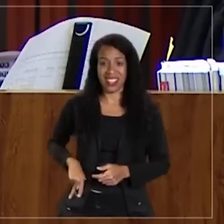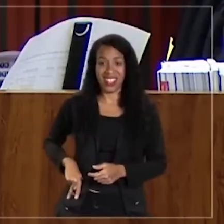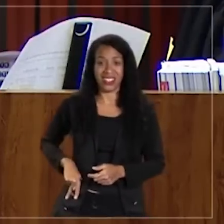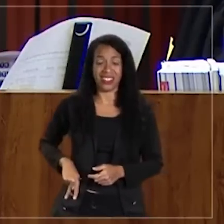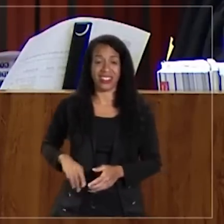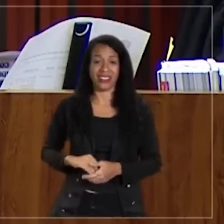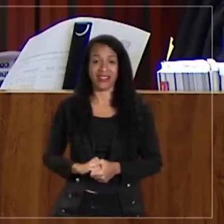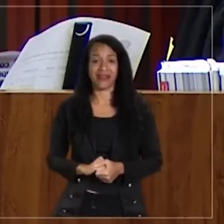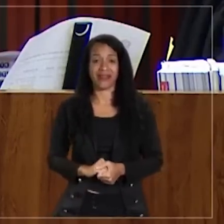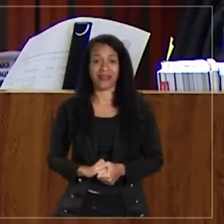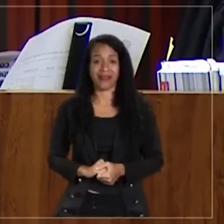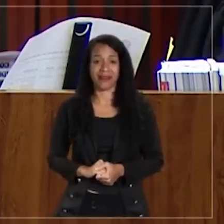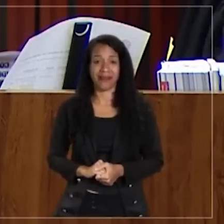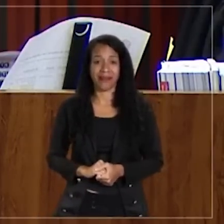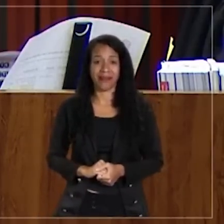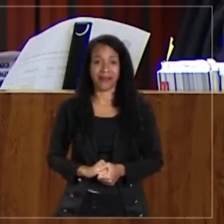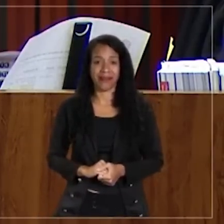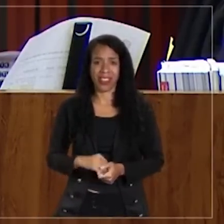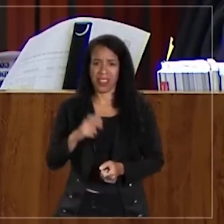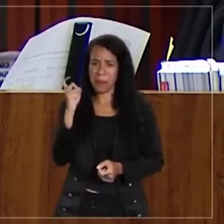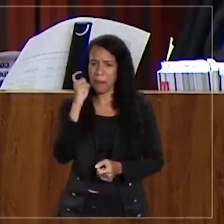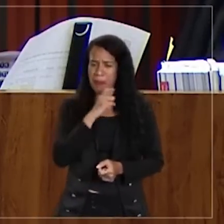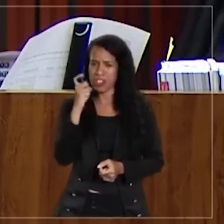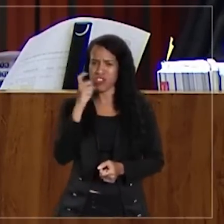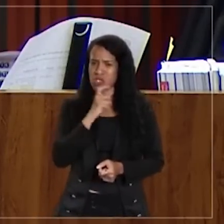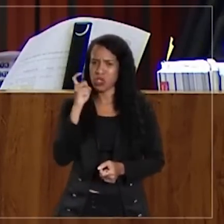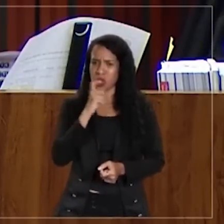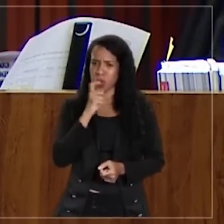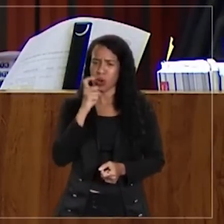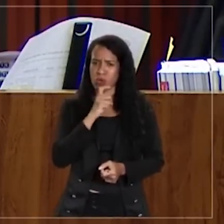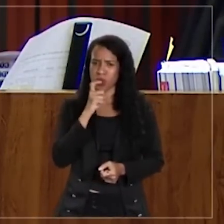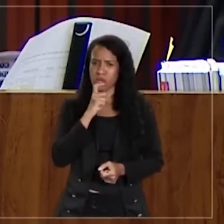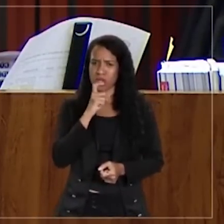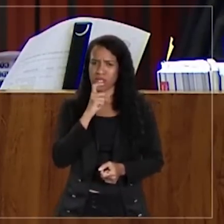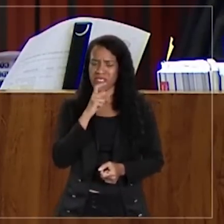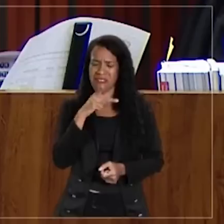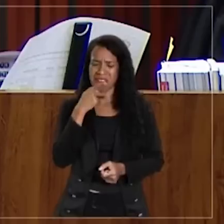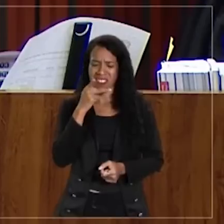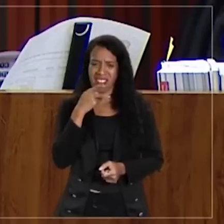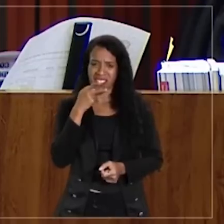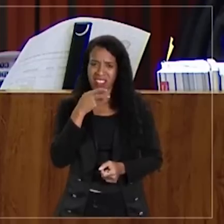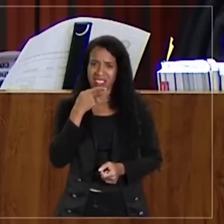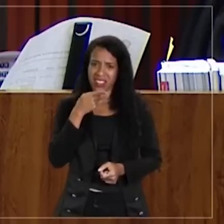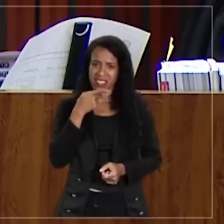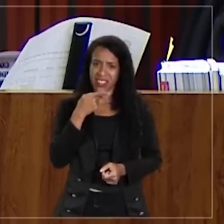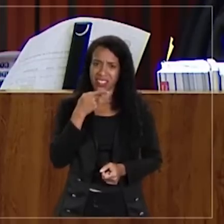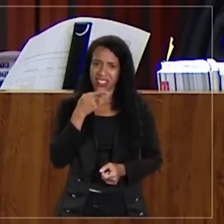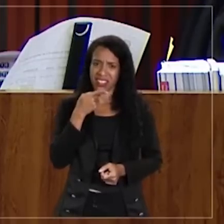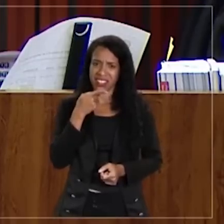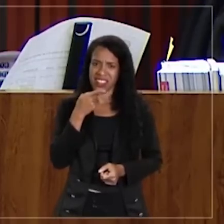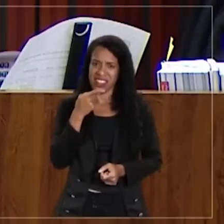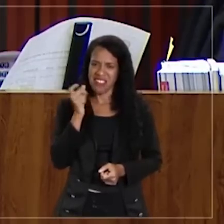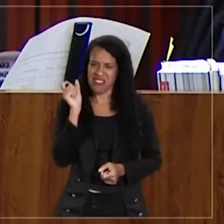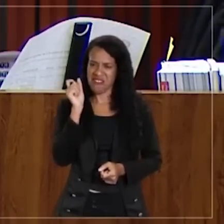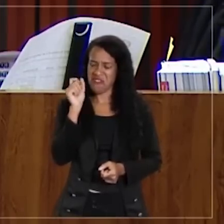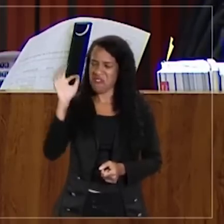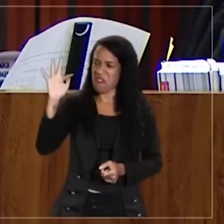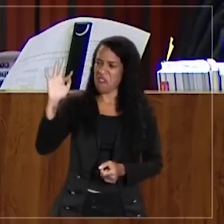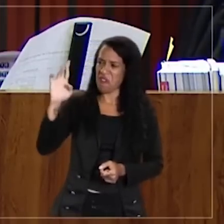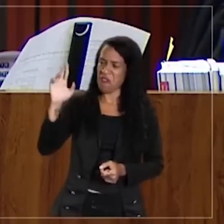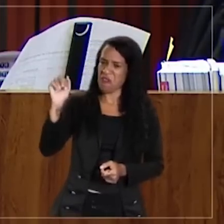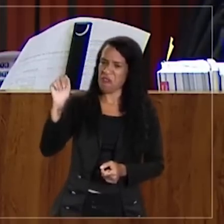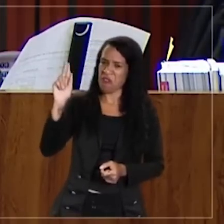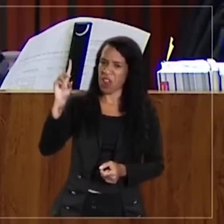República, ao mentirosamente dizer que há fraudes nas